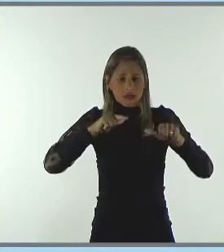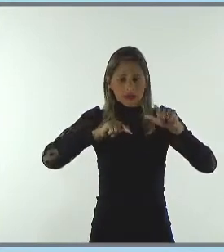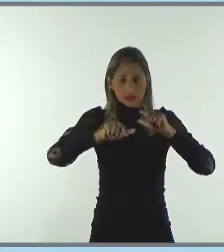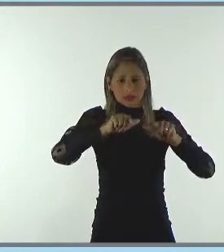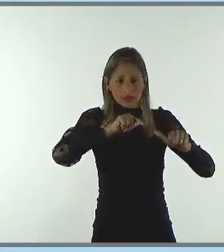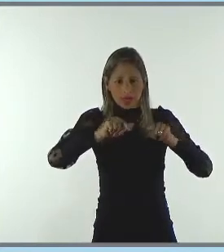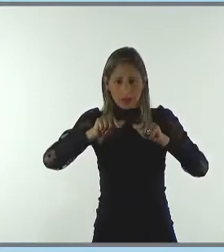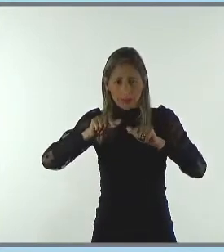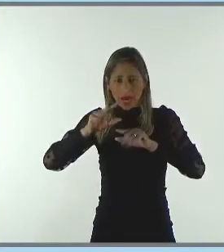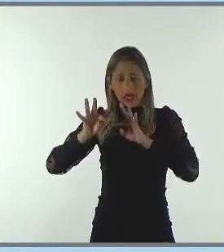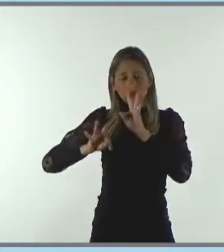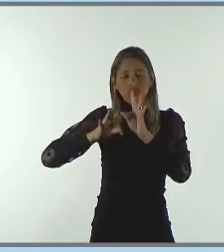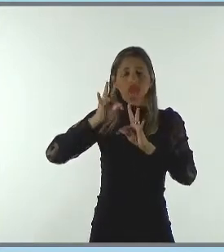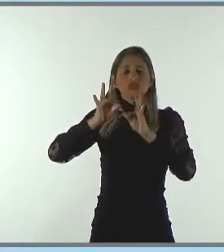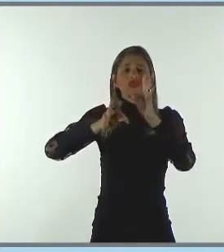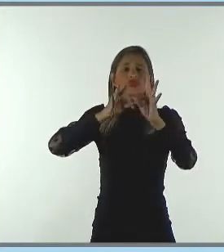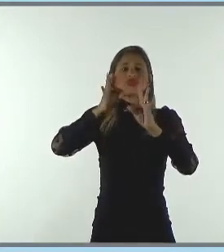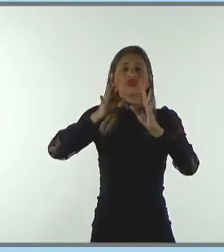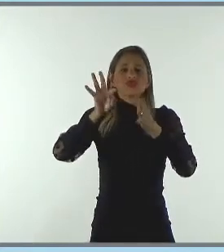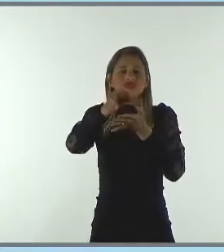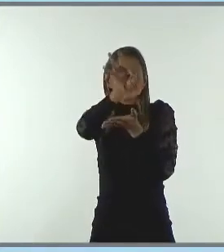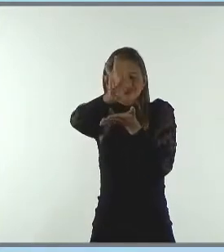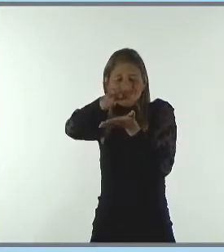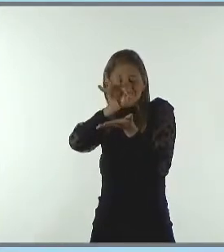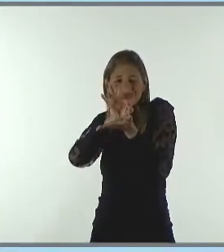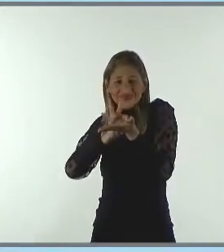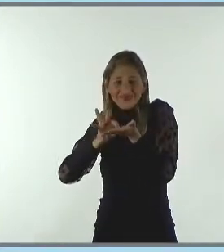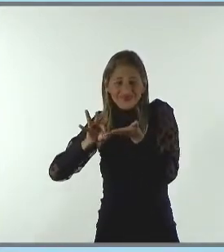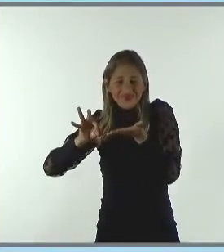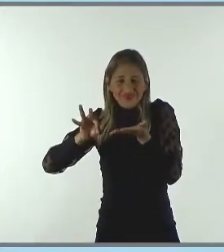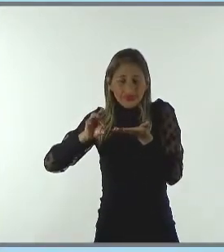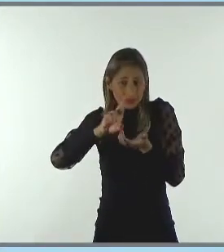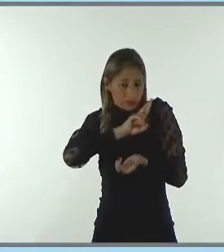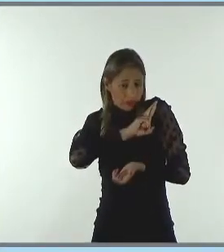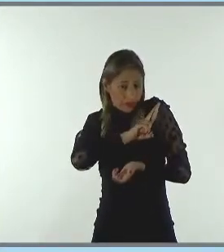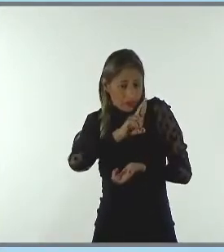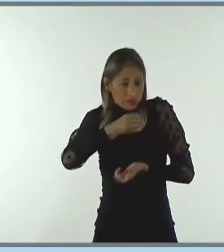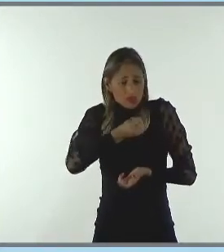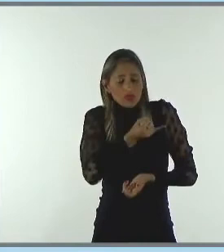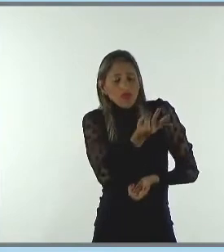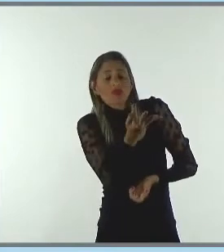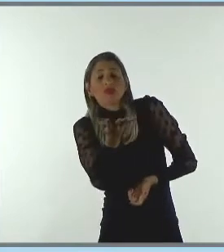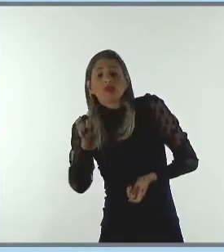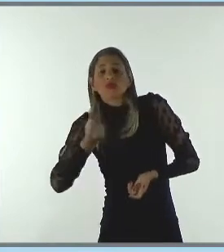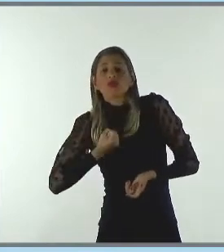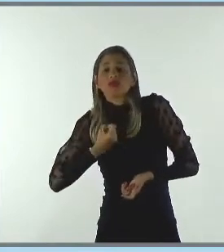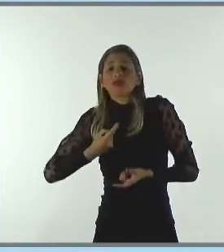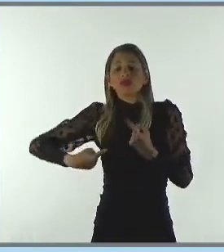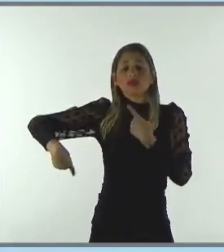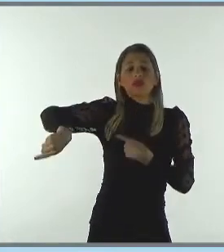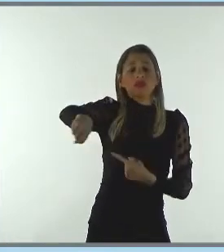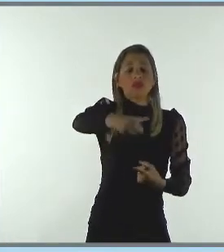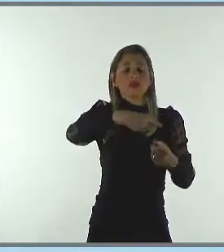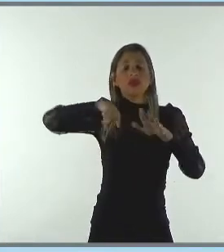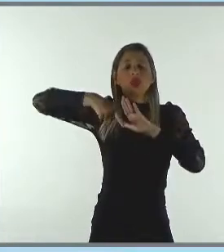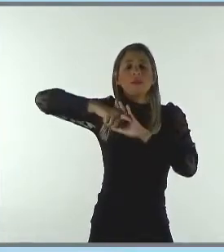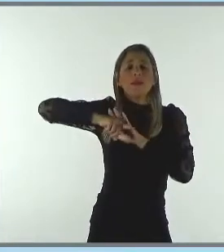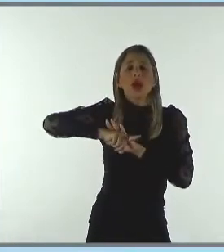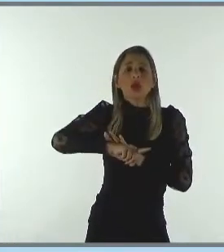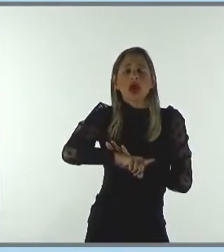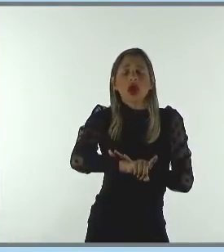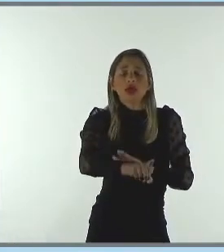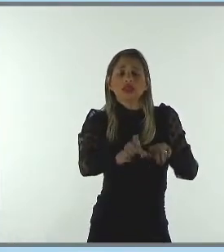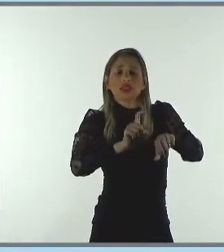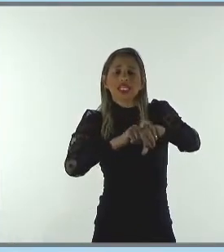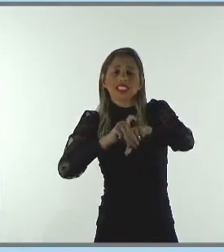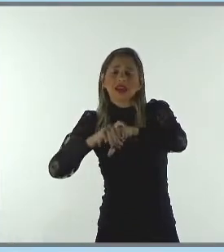que a tecnologia é um artesanato. Religião e números circulam no operário que, mergulhado nesse templo,